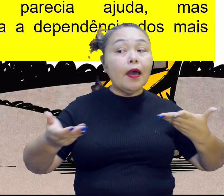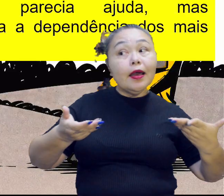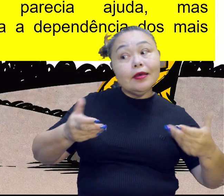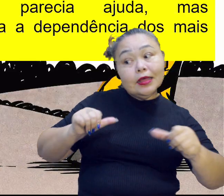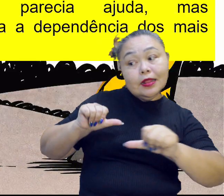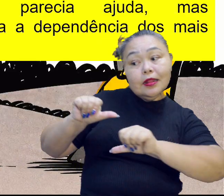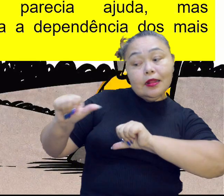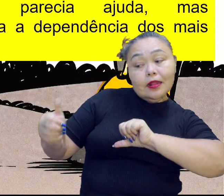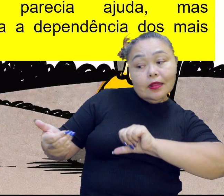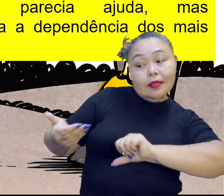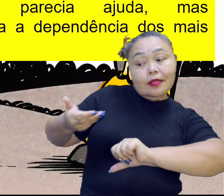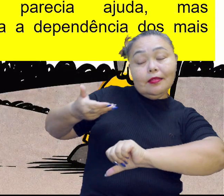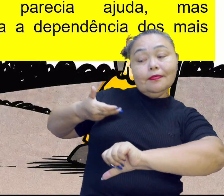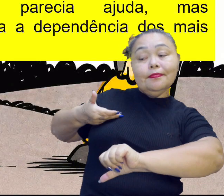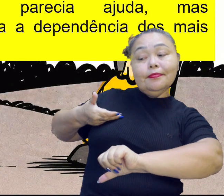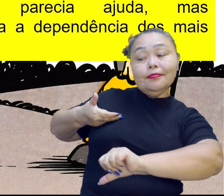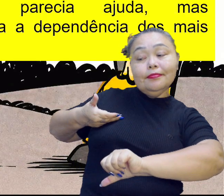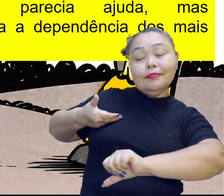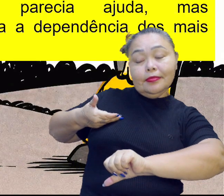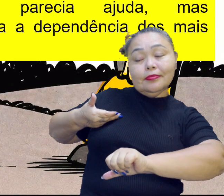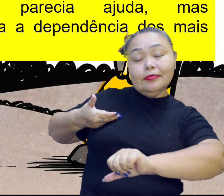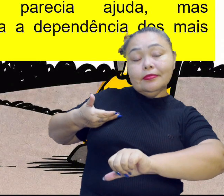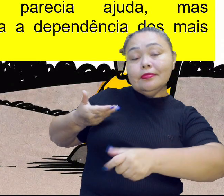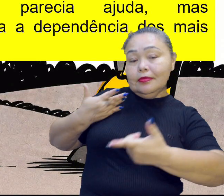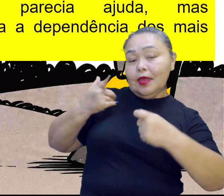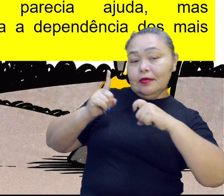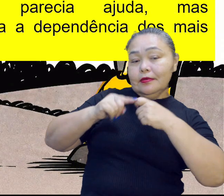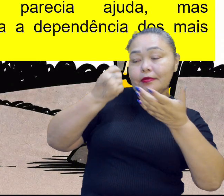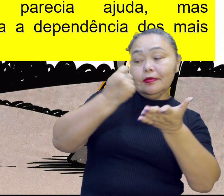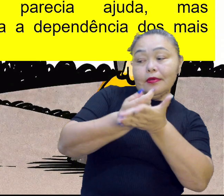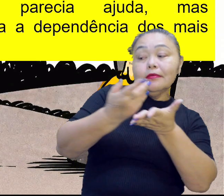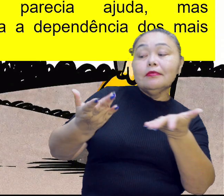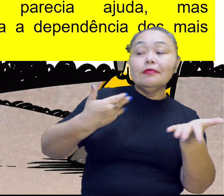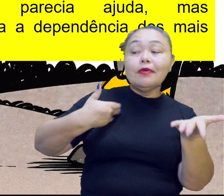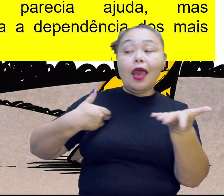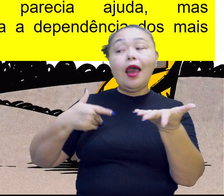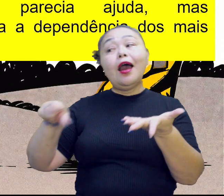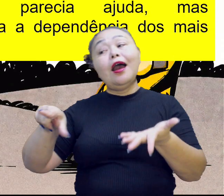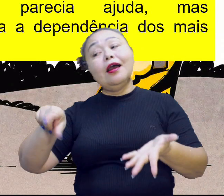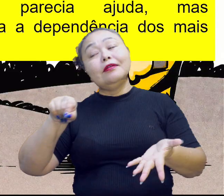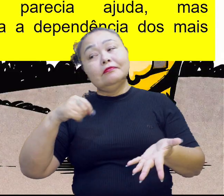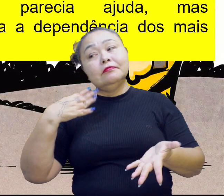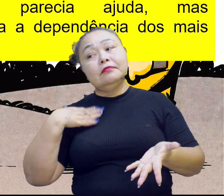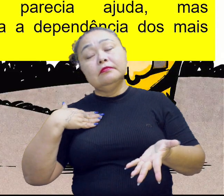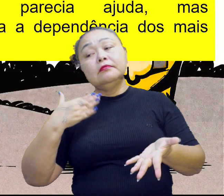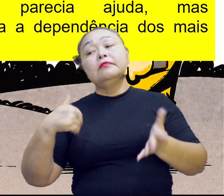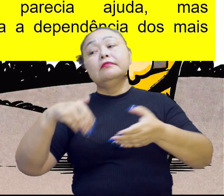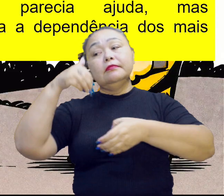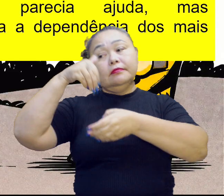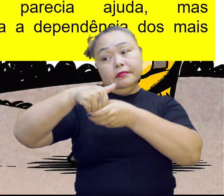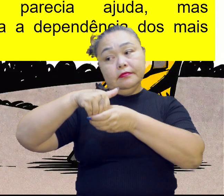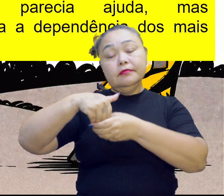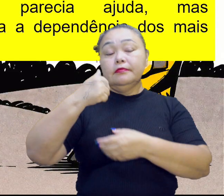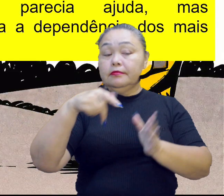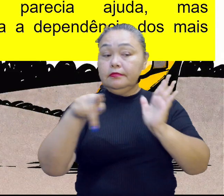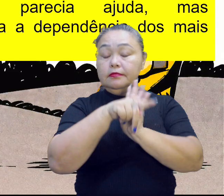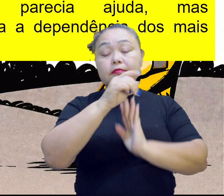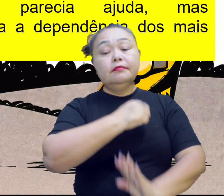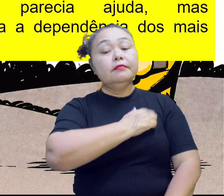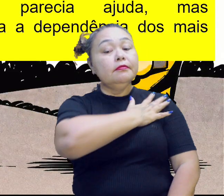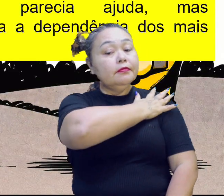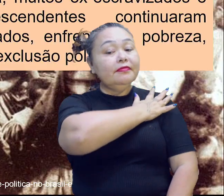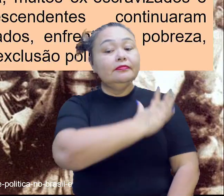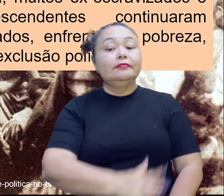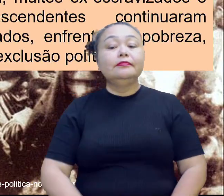em troca, a pessoa que recebia esse favor, ela votava no candidato do coronel, certo?